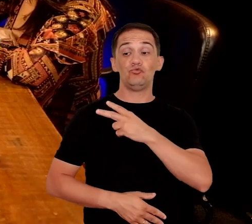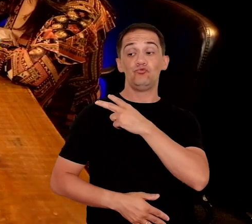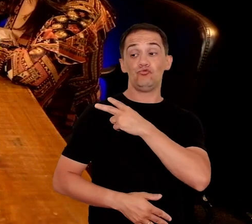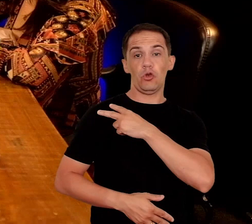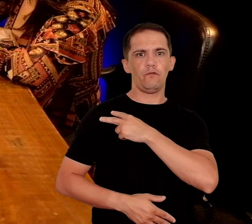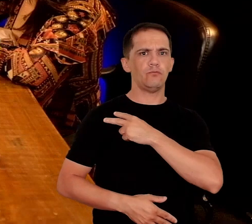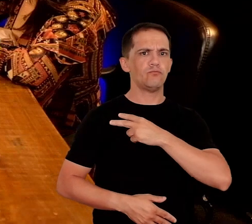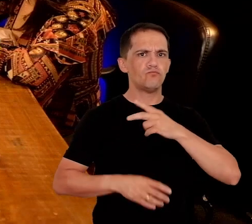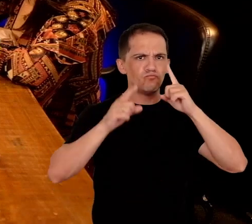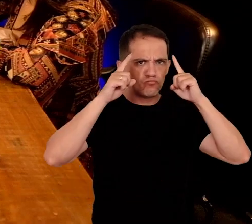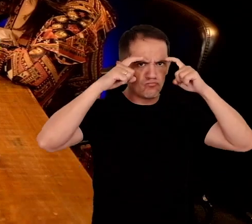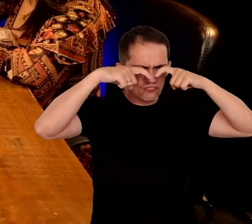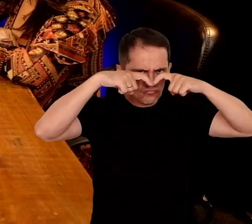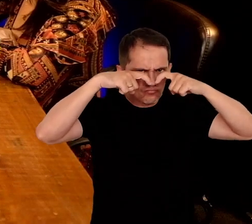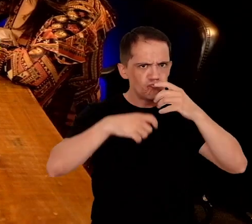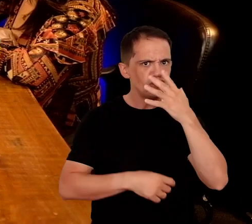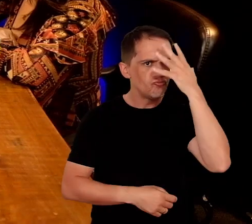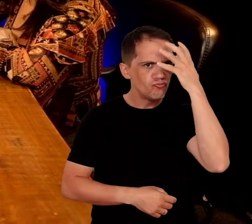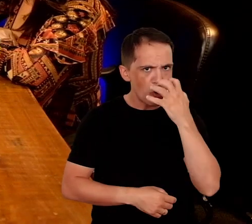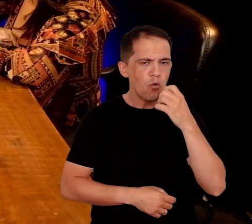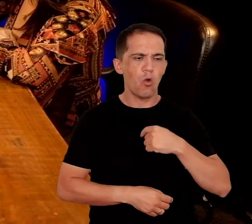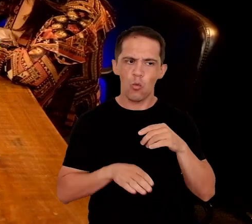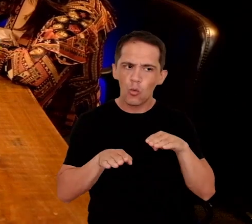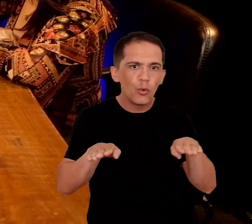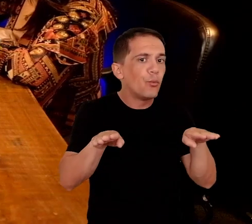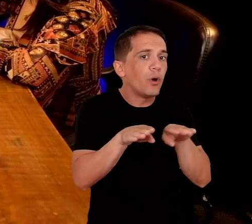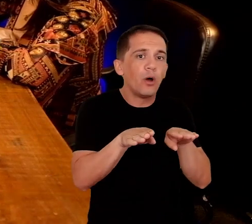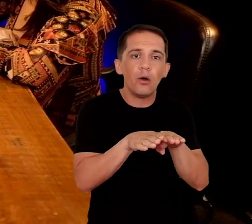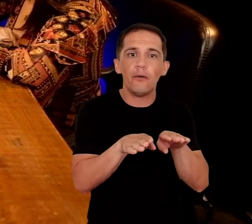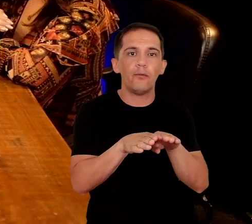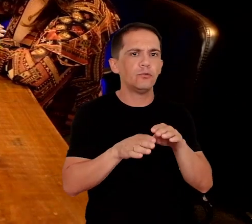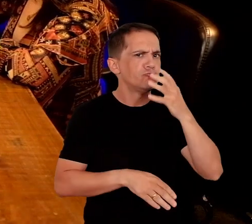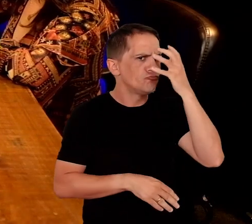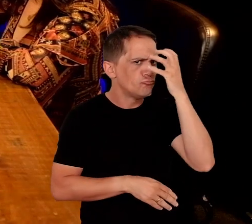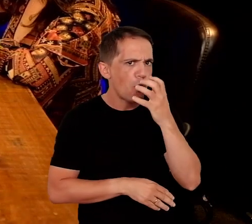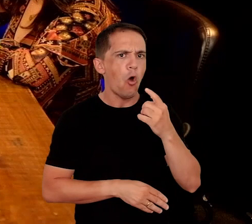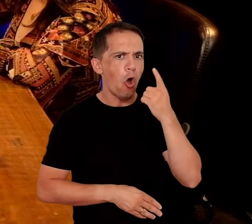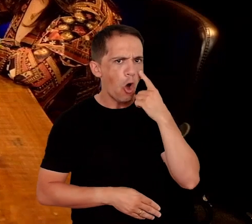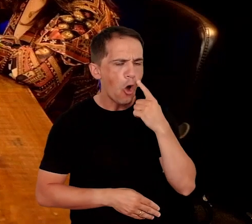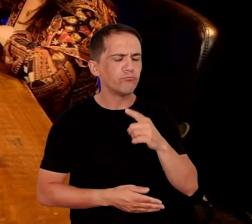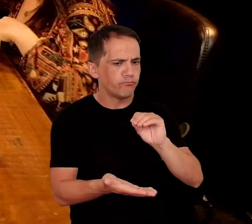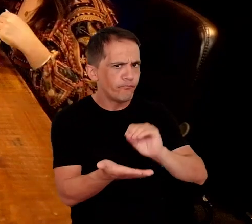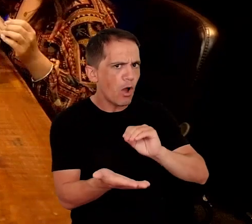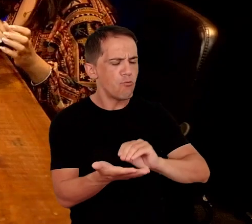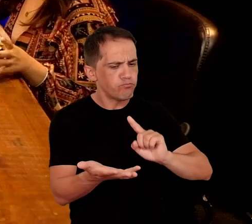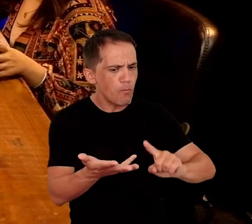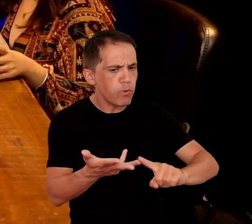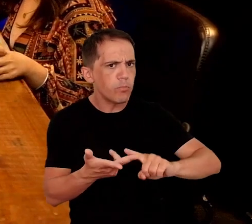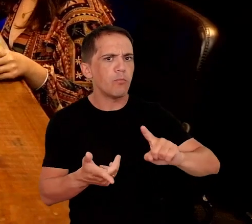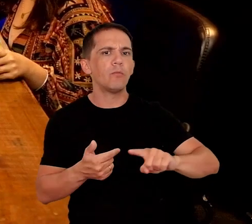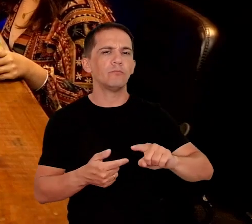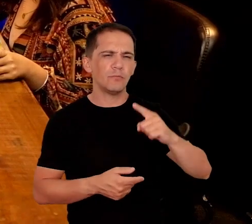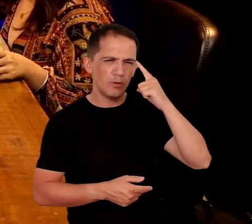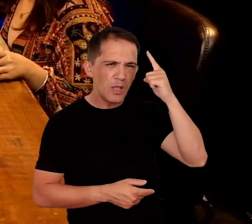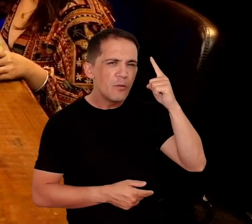chefe, por exemplo, algo bem sério, eu tenho que manter a seriedade, né, e falar... Sim, pra tentar, ele entender que nem o o- Leandro disse, o tom do